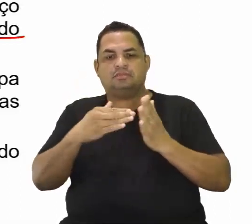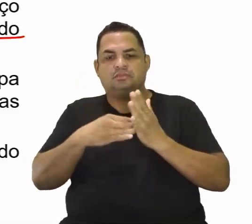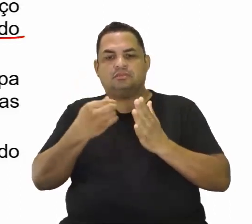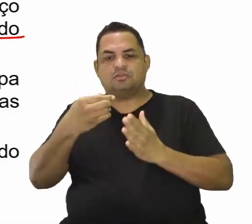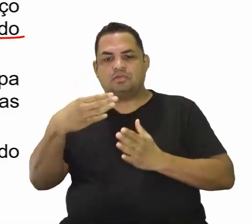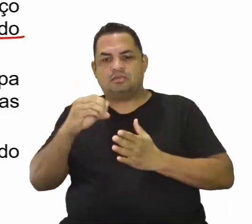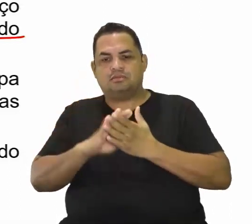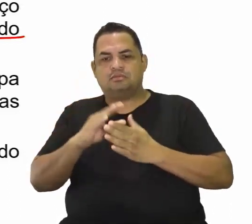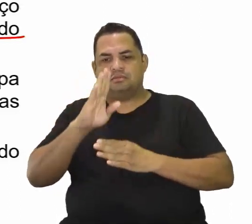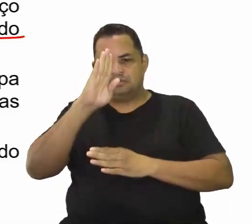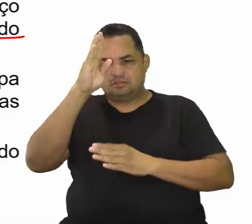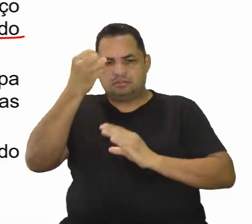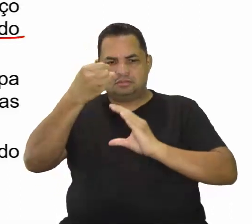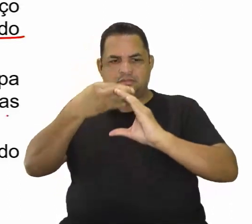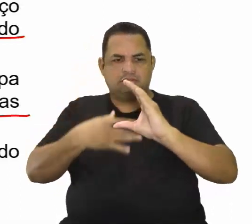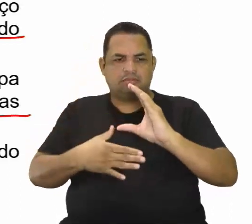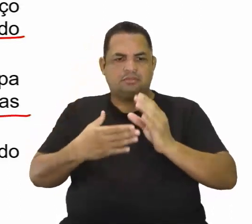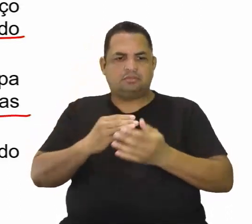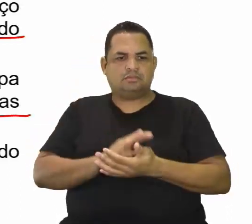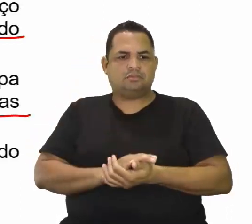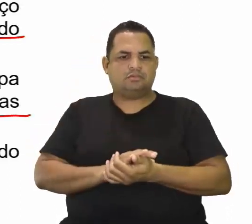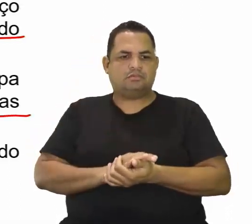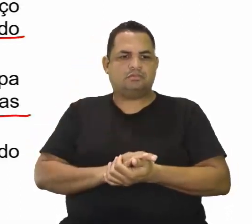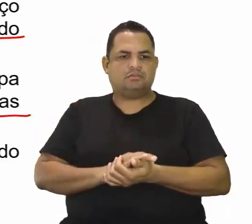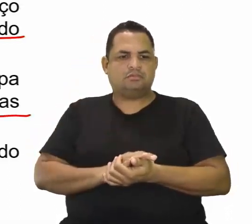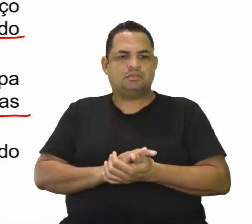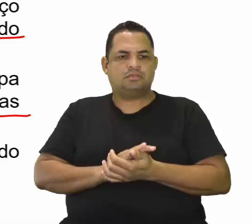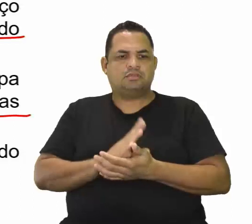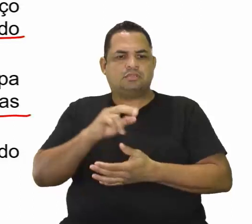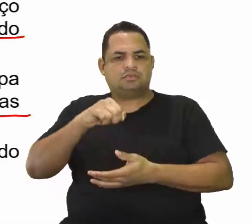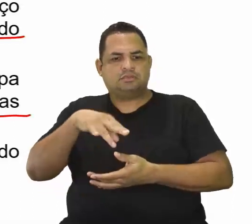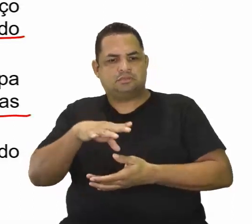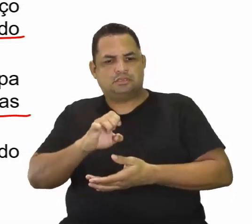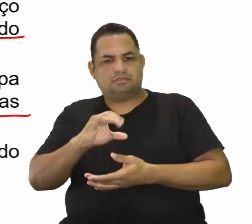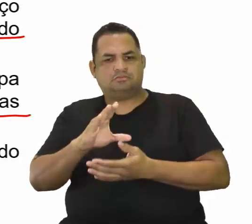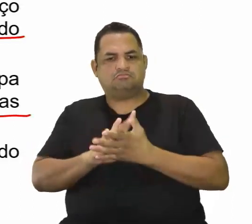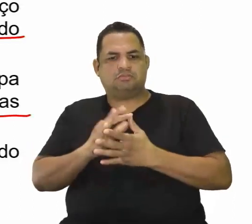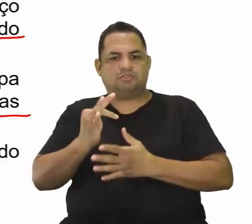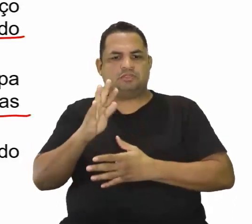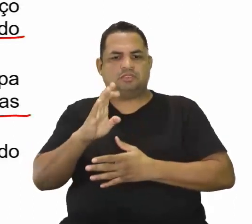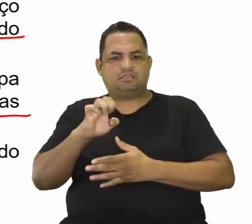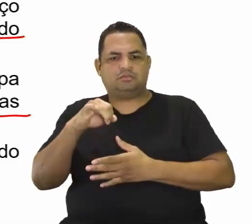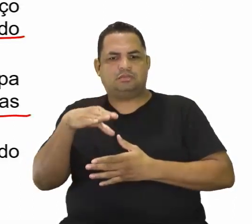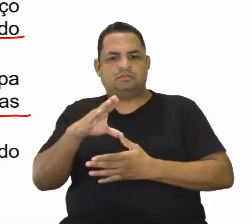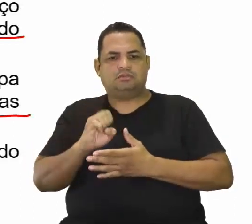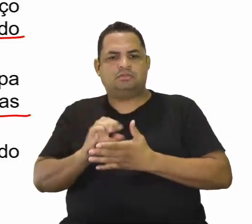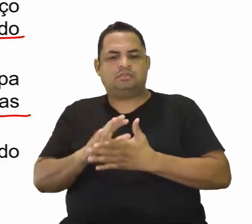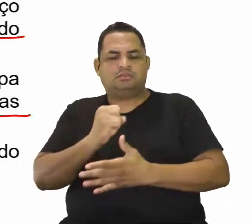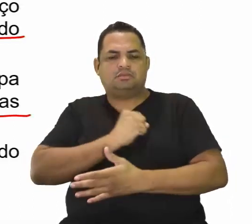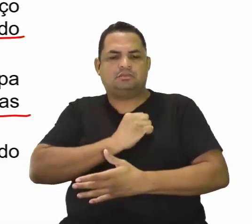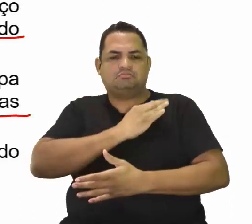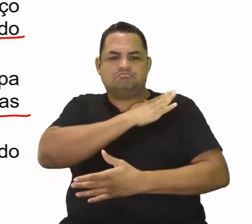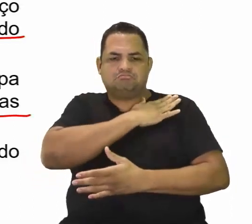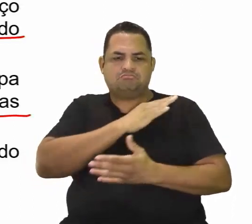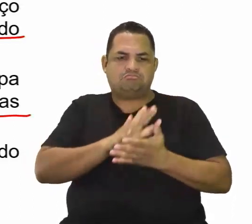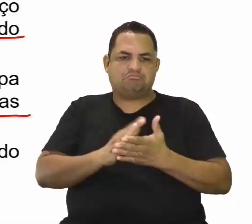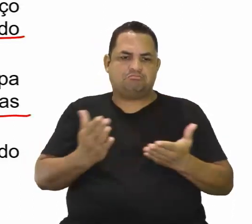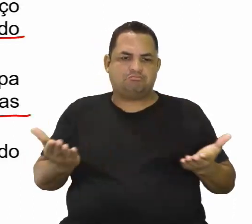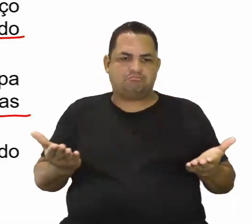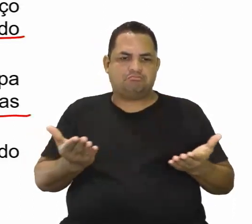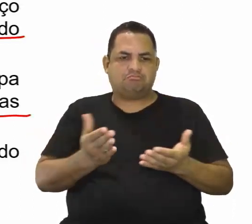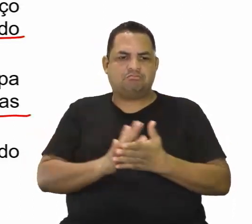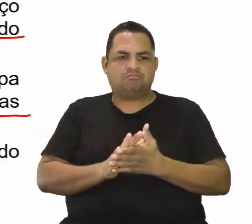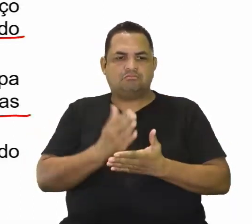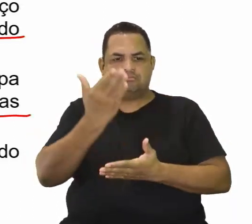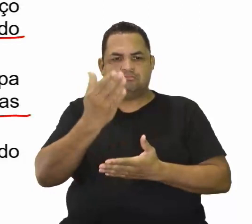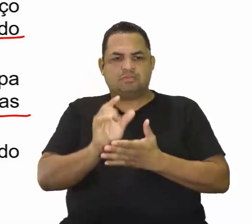principal características, olha aí, era o nacionalismo, totalitarismo e o militarismo.